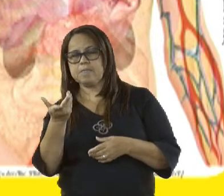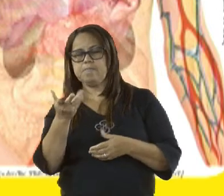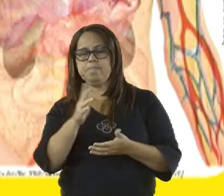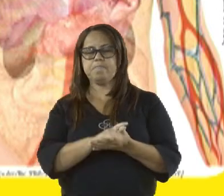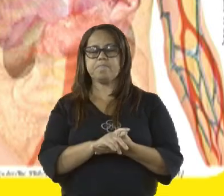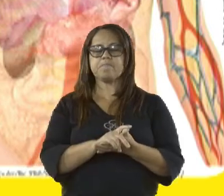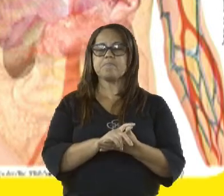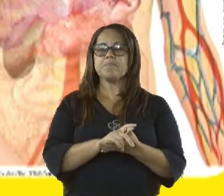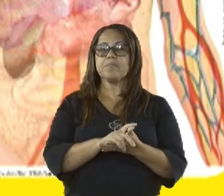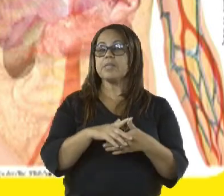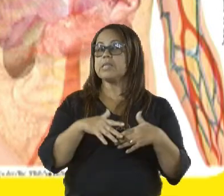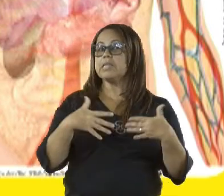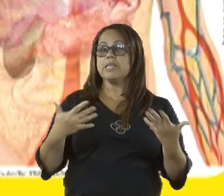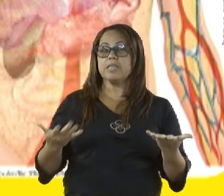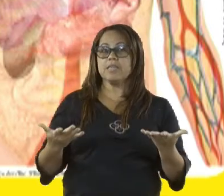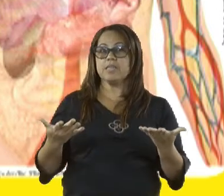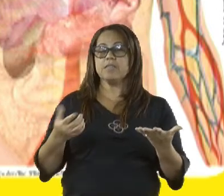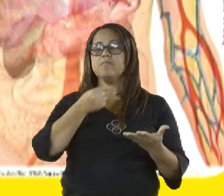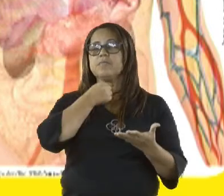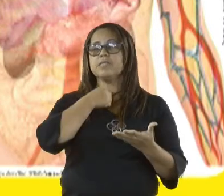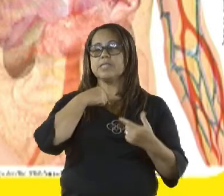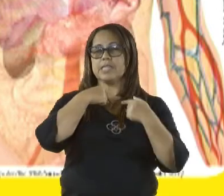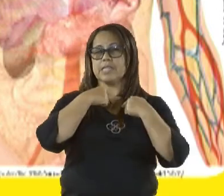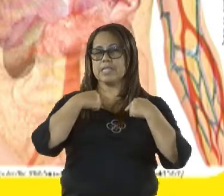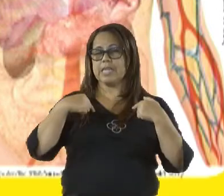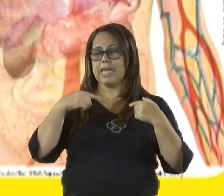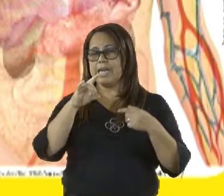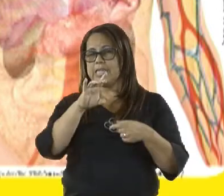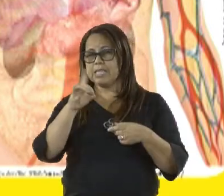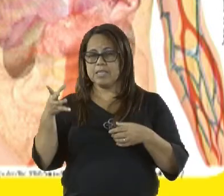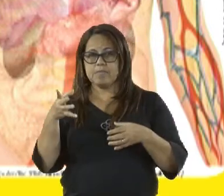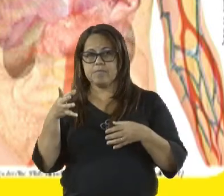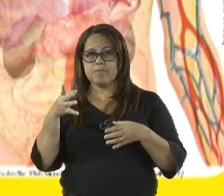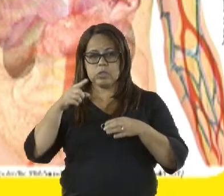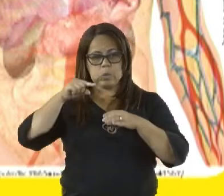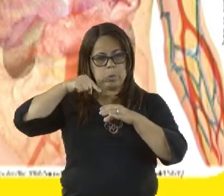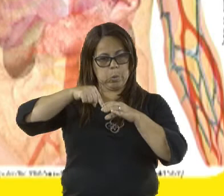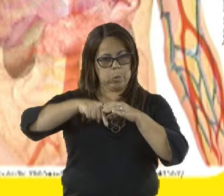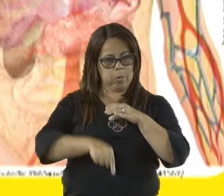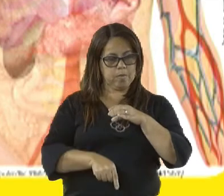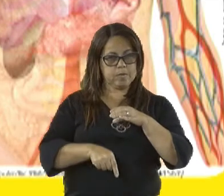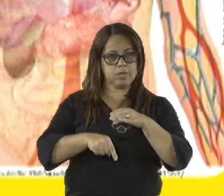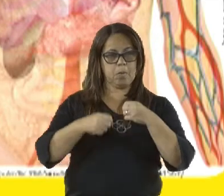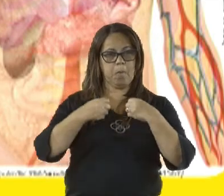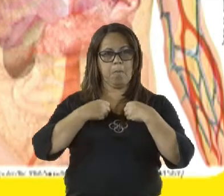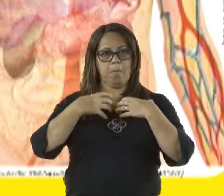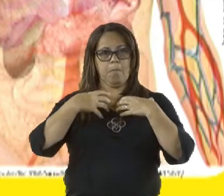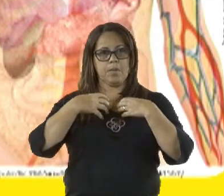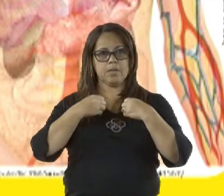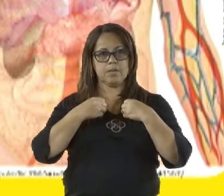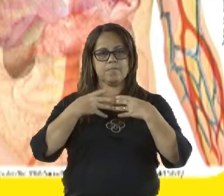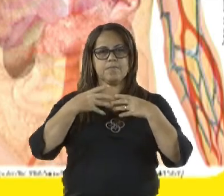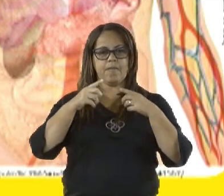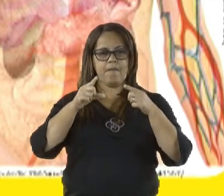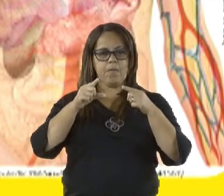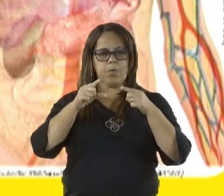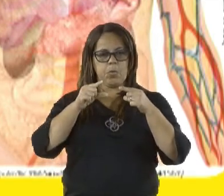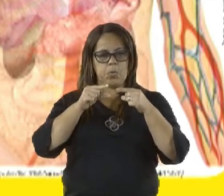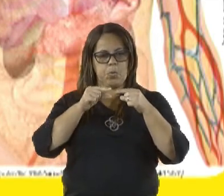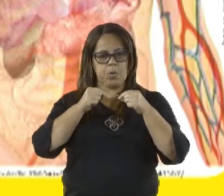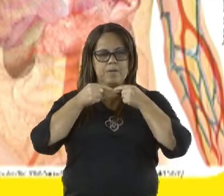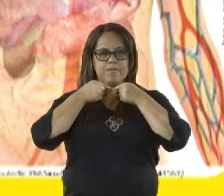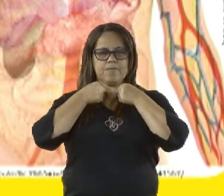para o outro. E essa traqueia, cada vez que ela vai aprofundando dentro do pulmão, ela vai ficando mais fininha. E por isso que